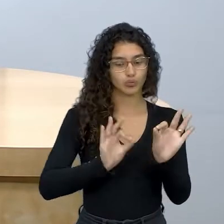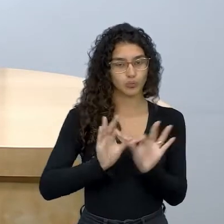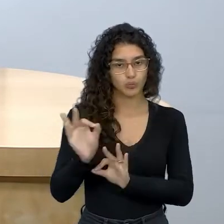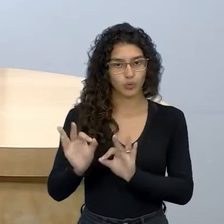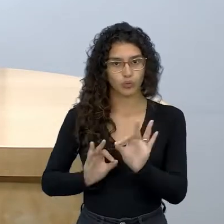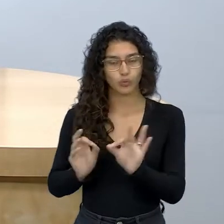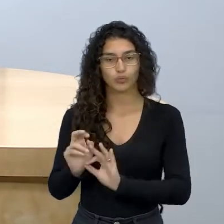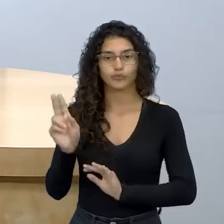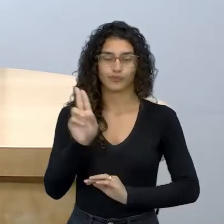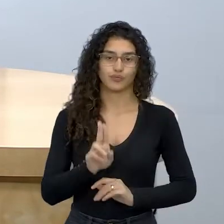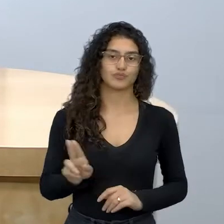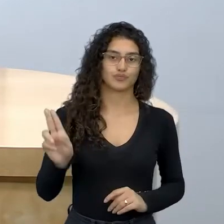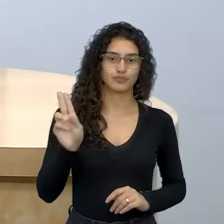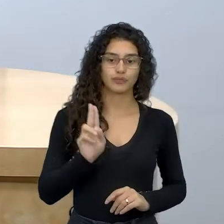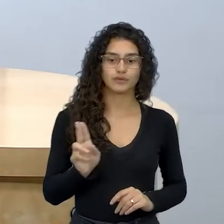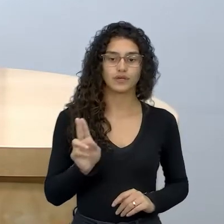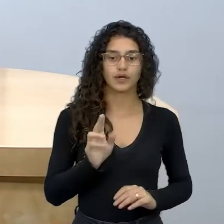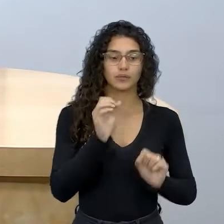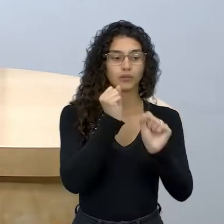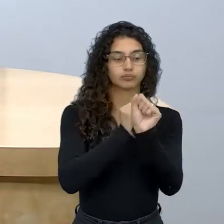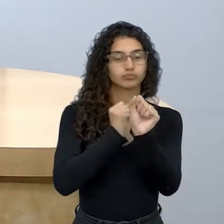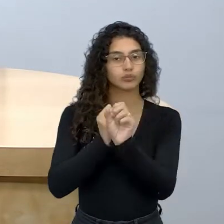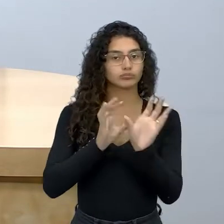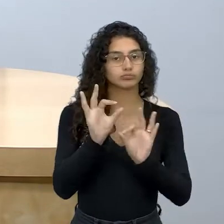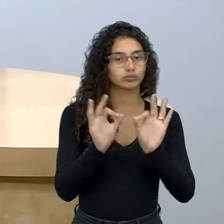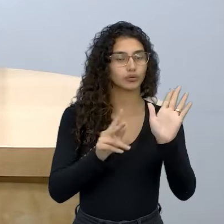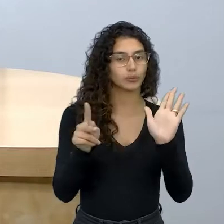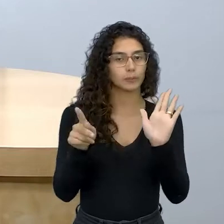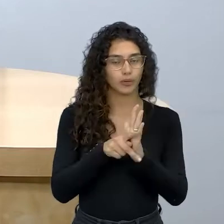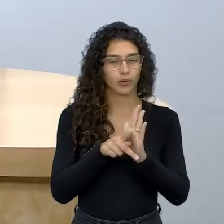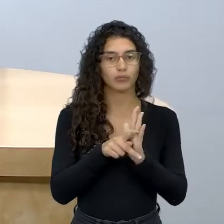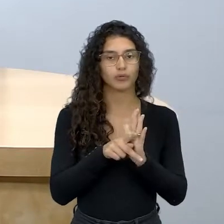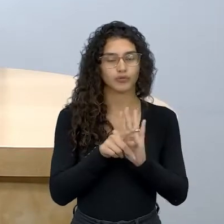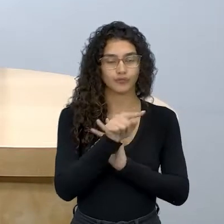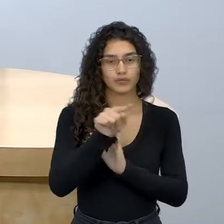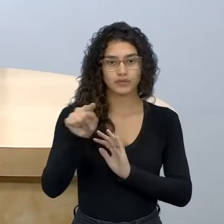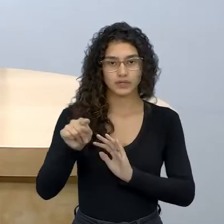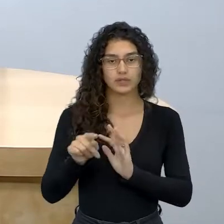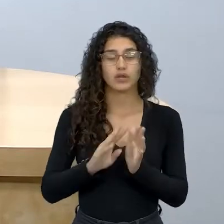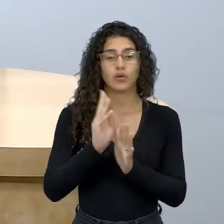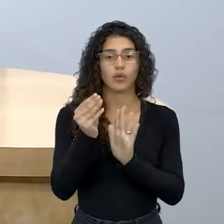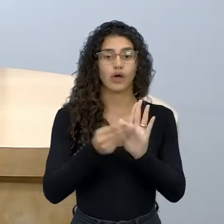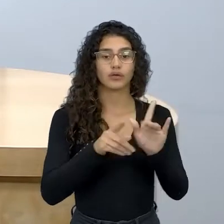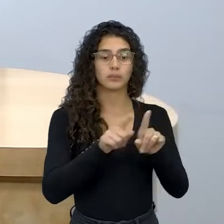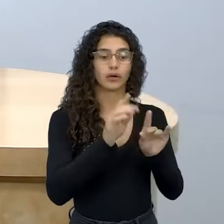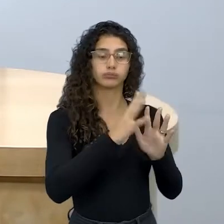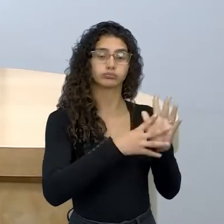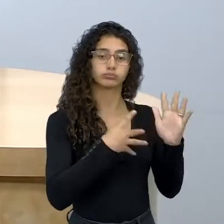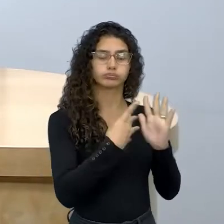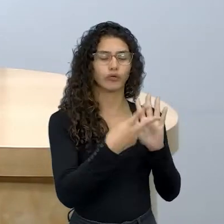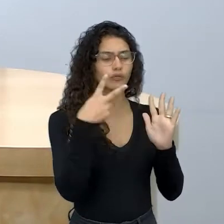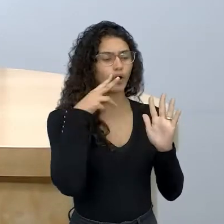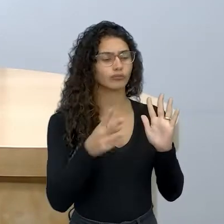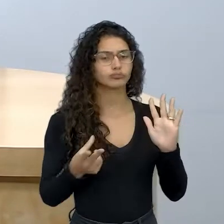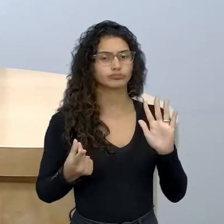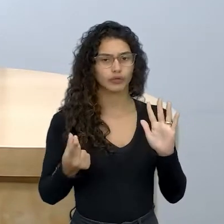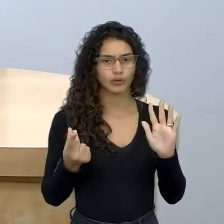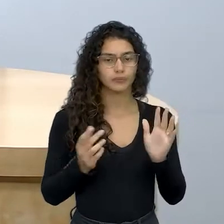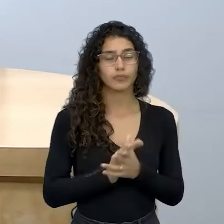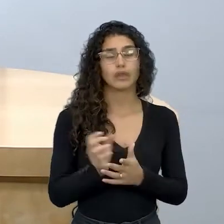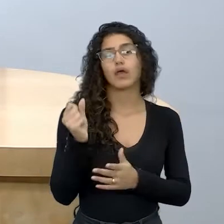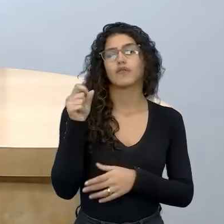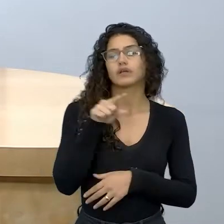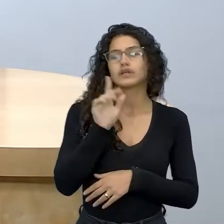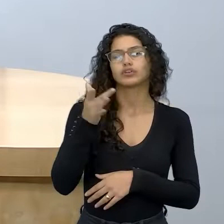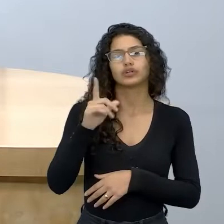que vão ser utilizados para a construção do seu projeto, tá? E colocado nessa planilha e verificado o custo, né? Será que